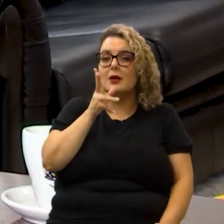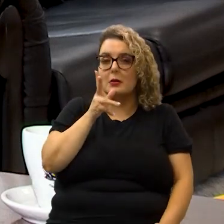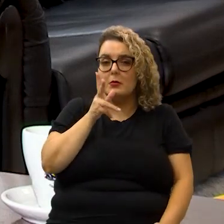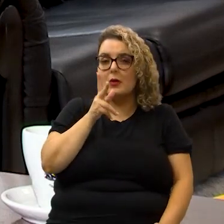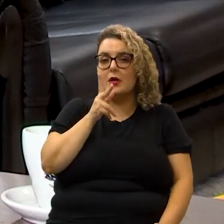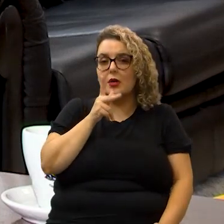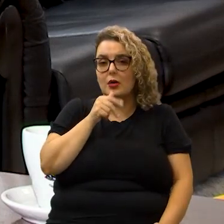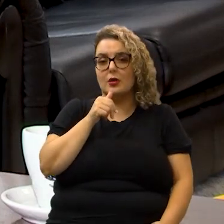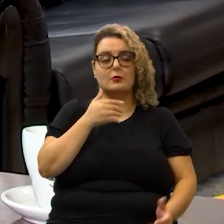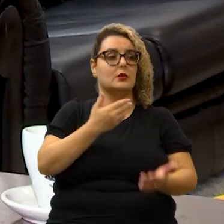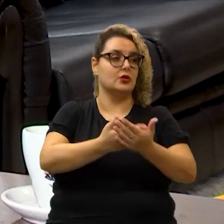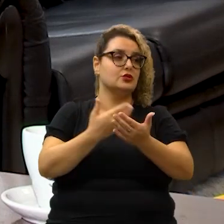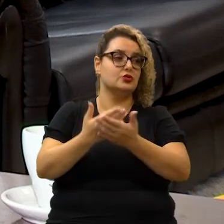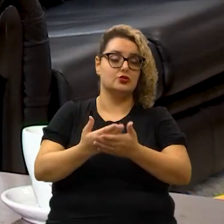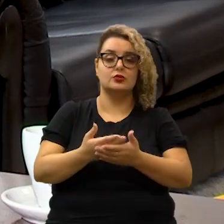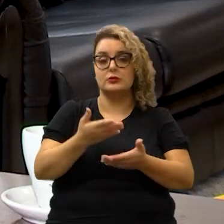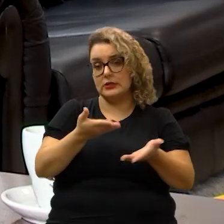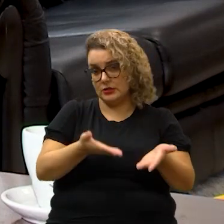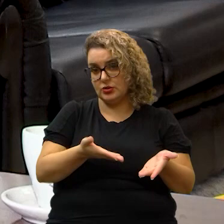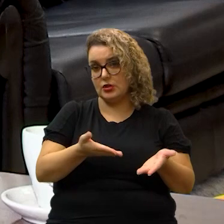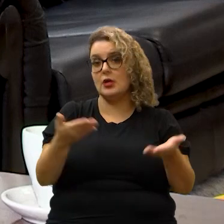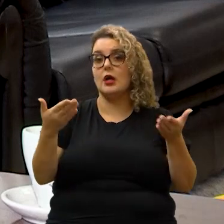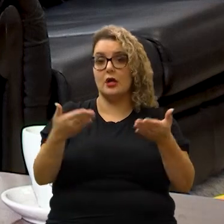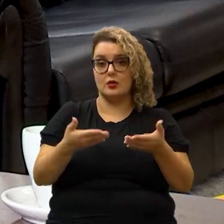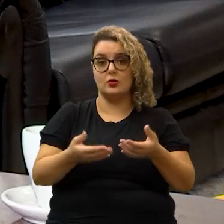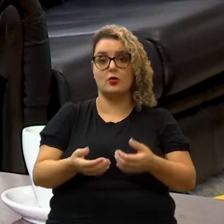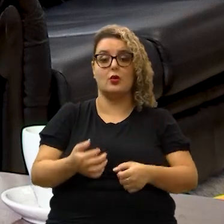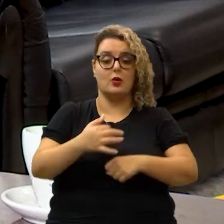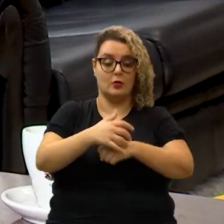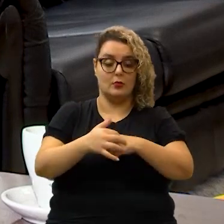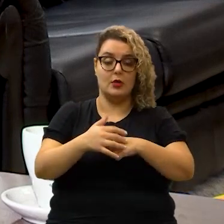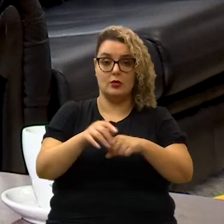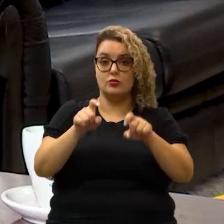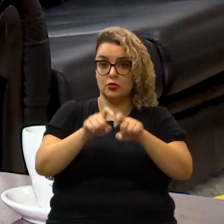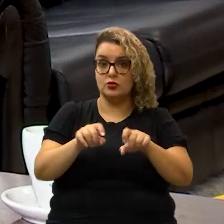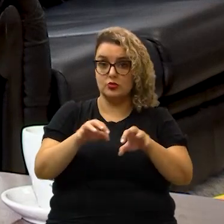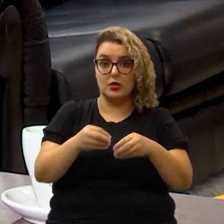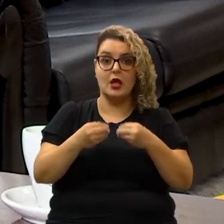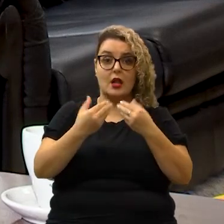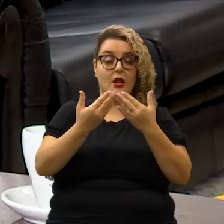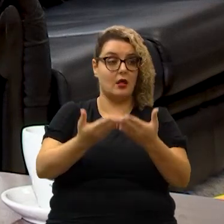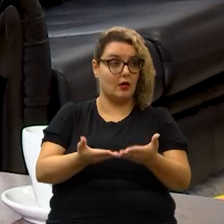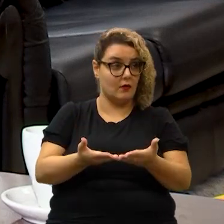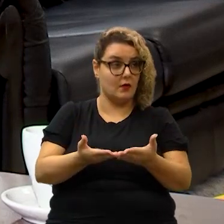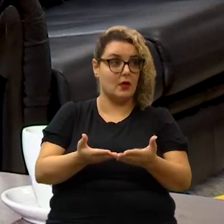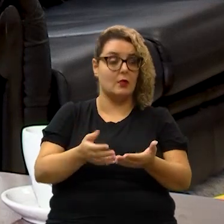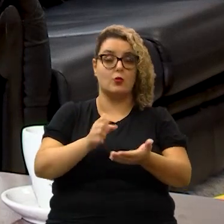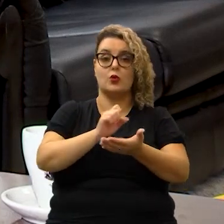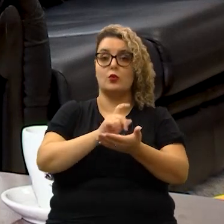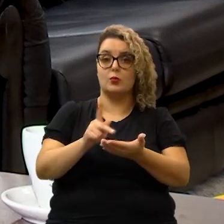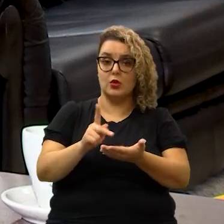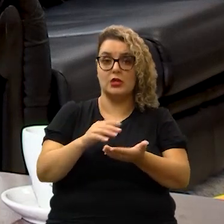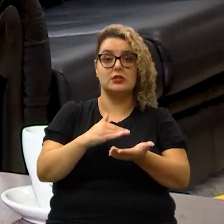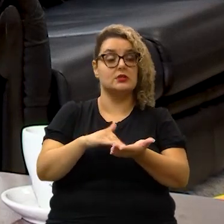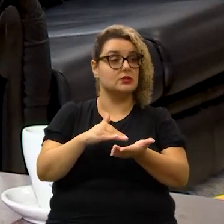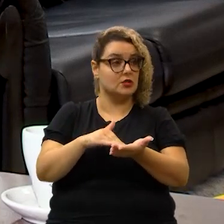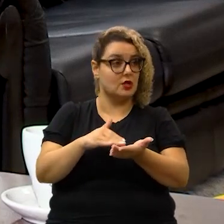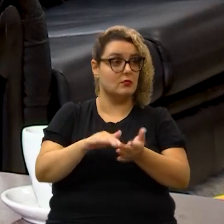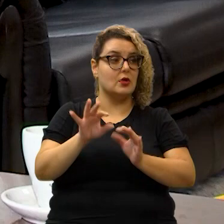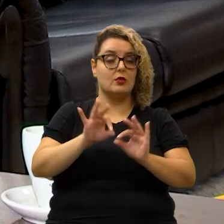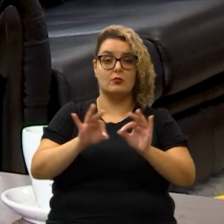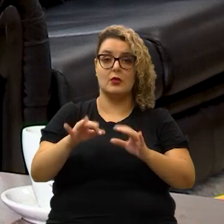dessa ordem, né? Então agora a informatização, né? Você levar para dentro de um aplicativo lá da Secretaria de Planejamento e